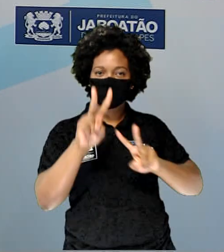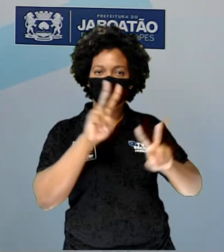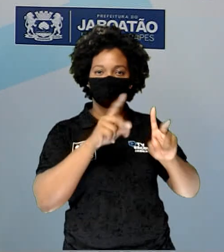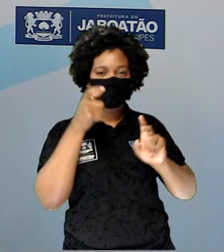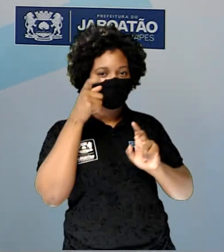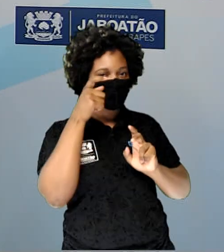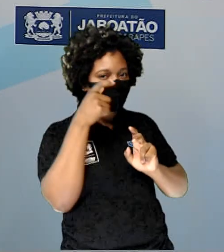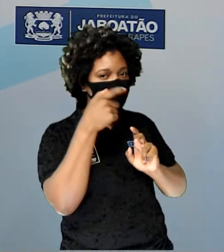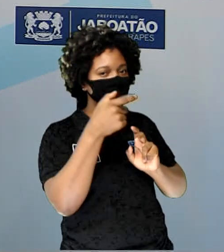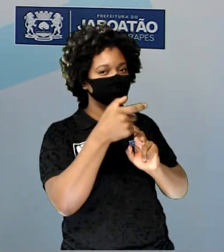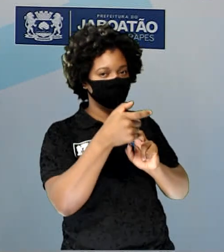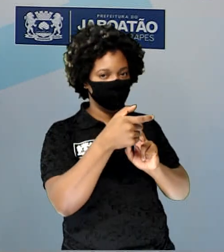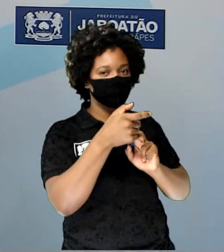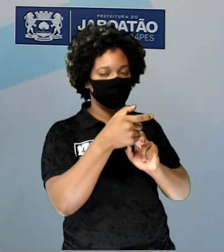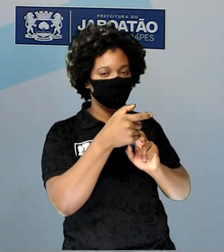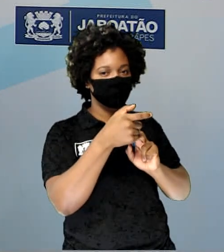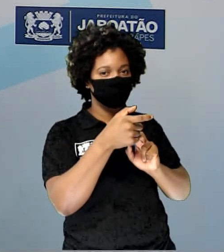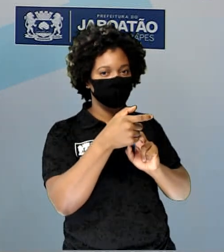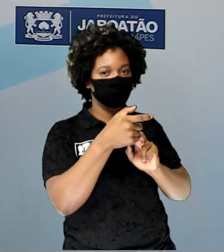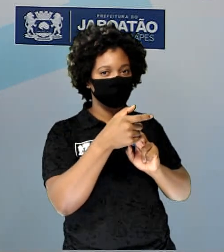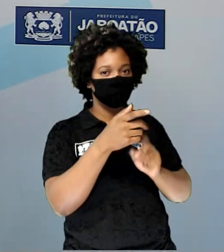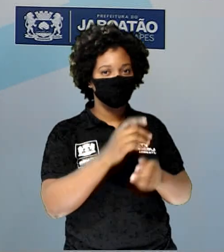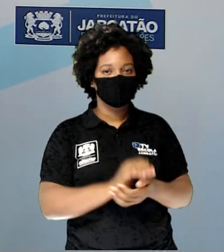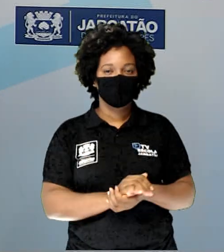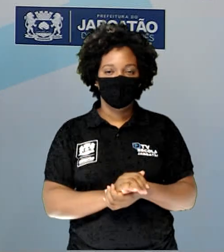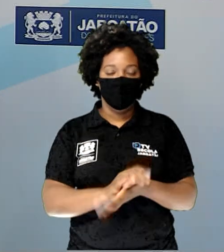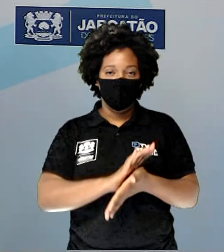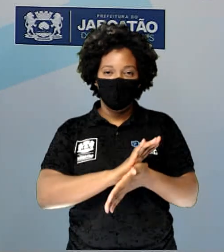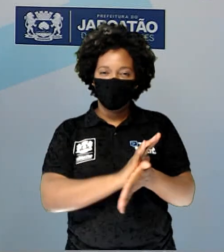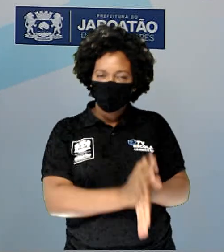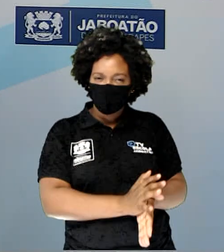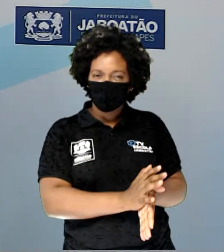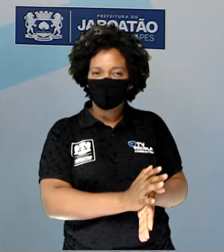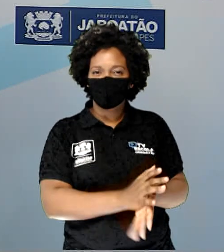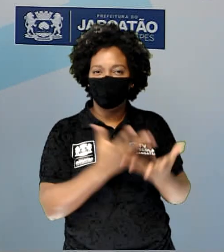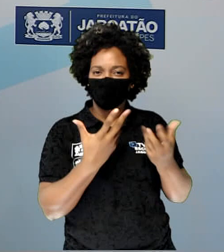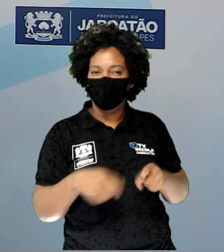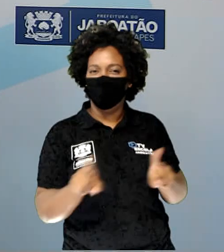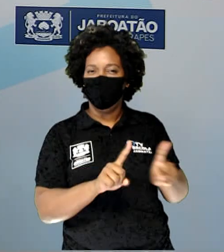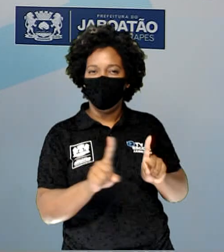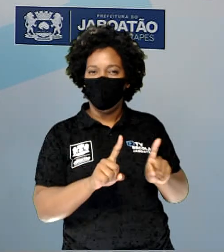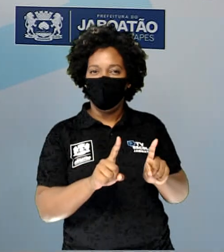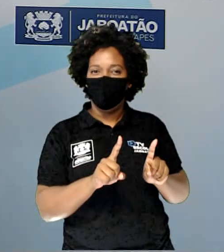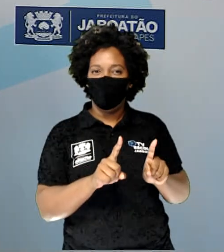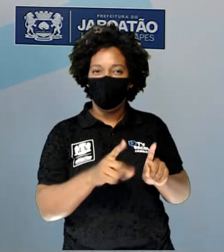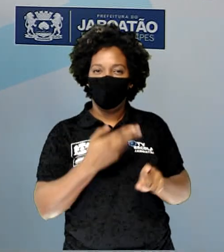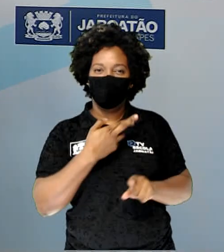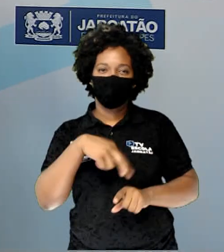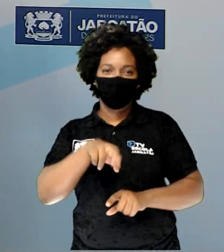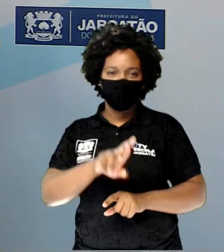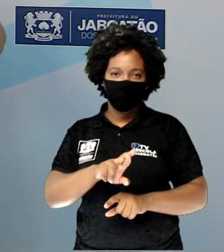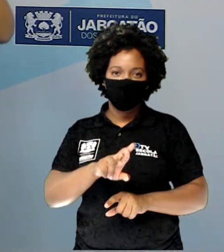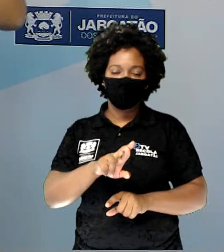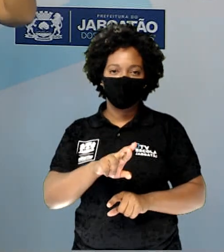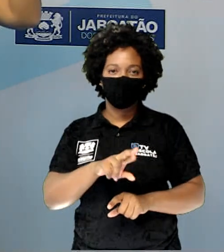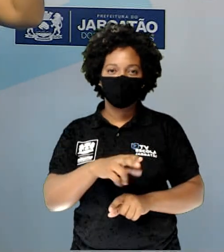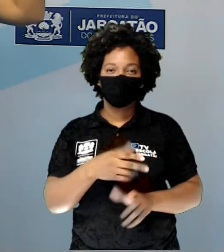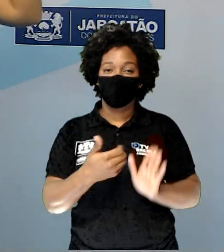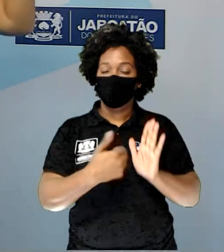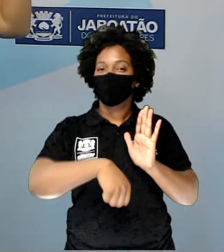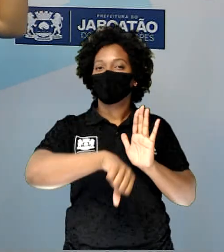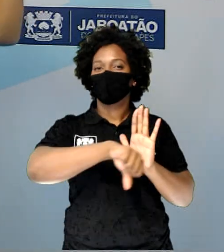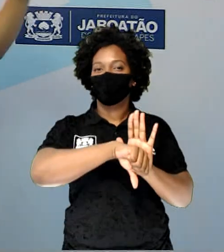ligado, preste atenção. Intolerância religiosa é crime. Não é a professora de vocês que está falando isso. Está